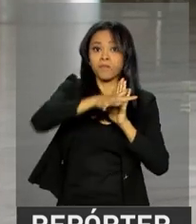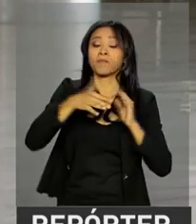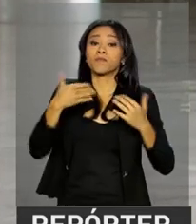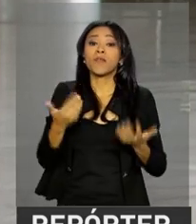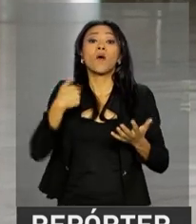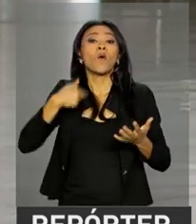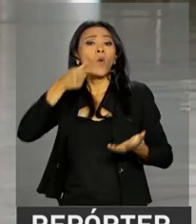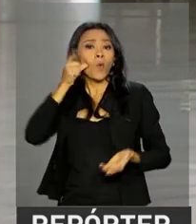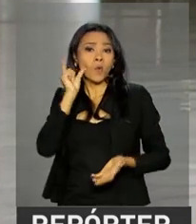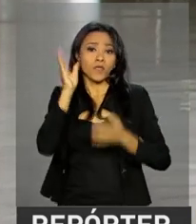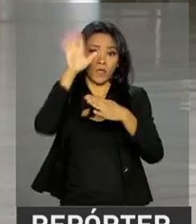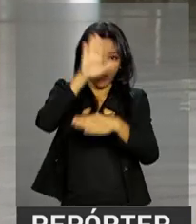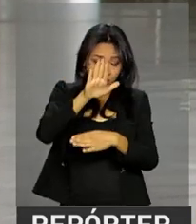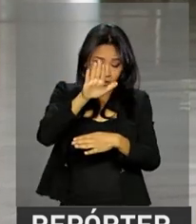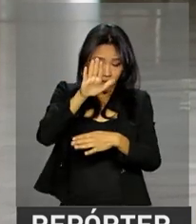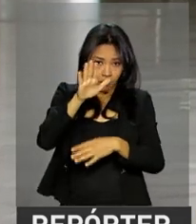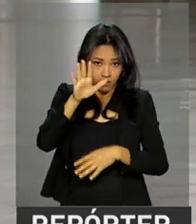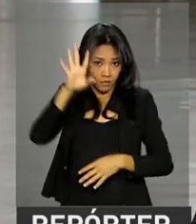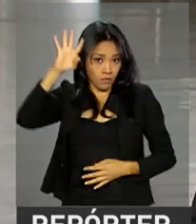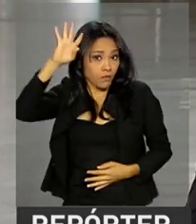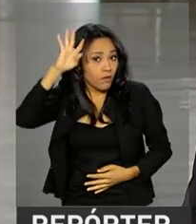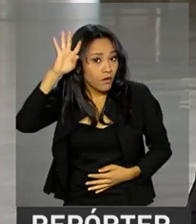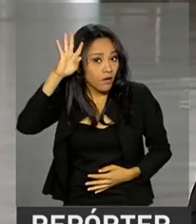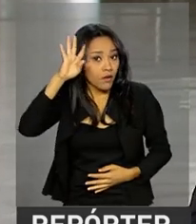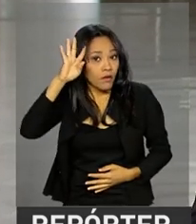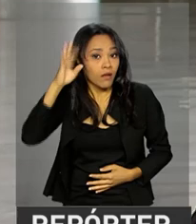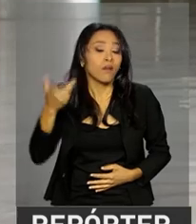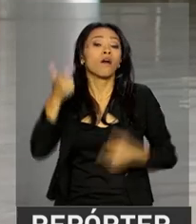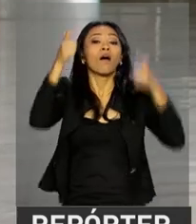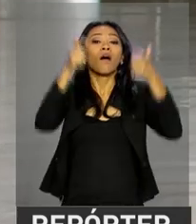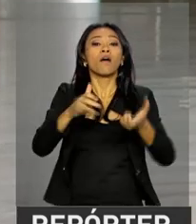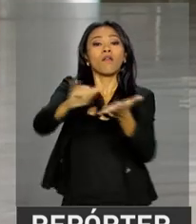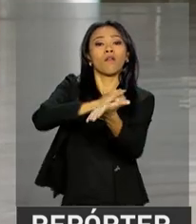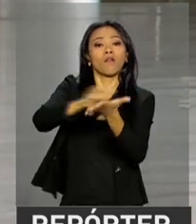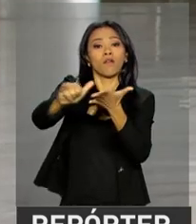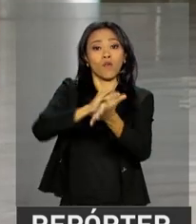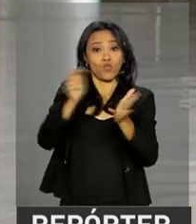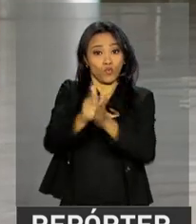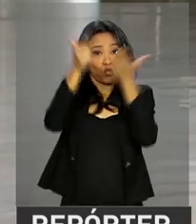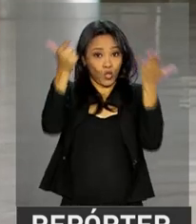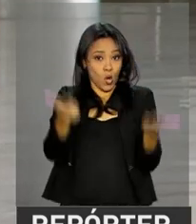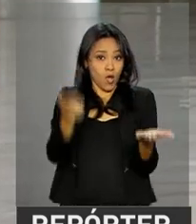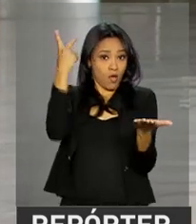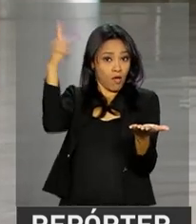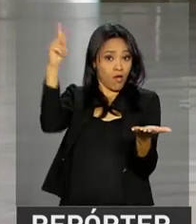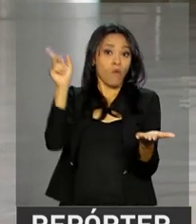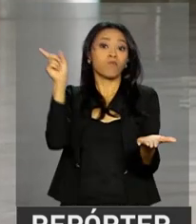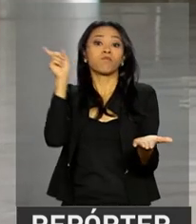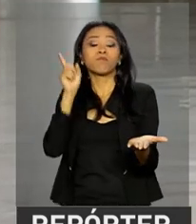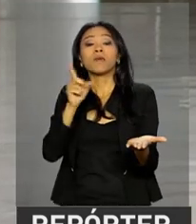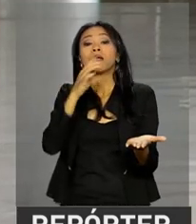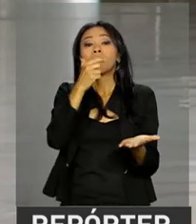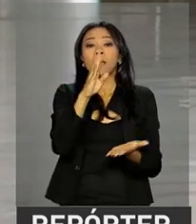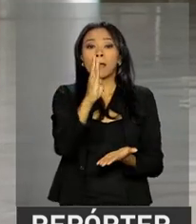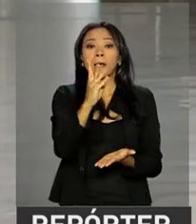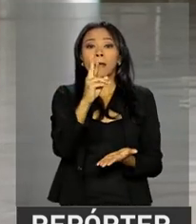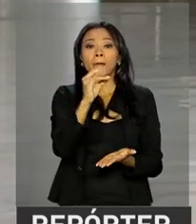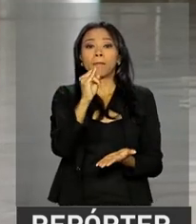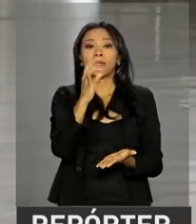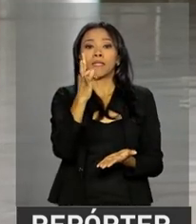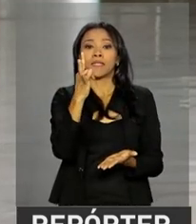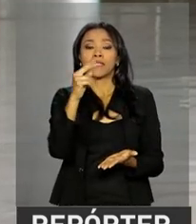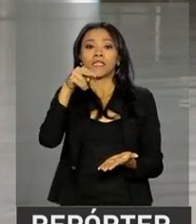ontem, quarta-feira, Carla, em Nova York, o jornal britânico Financial Times reuniu o presidente Michel Temer